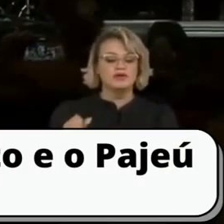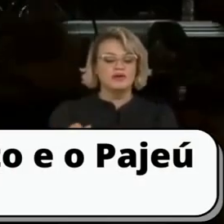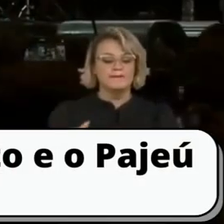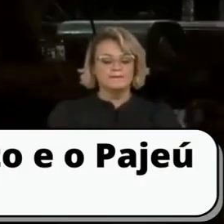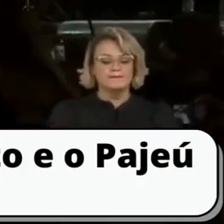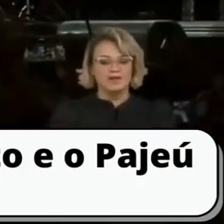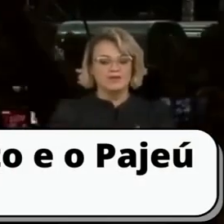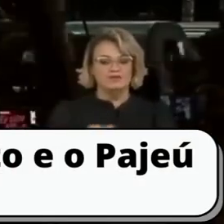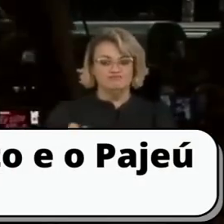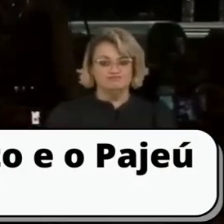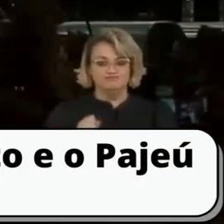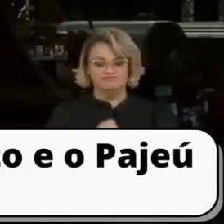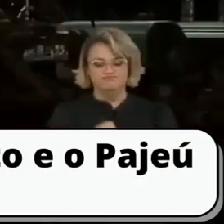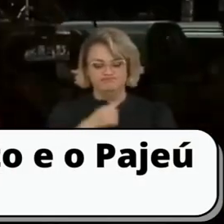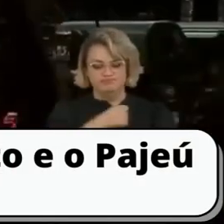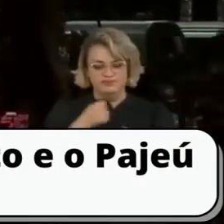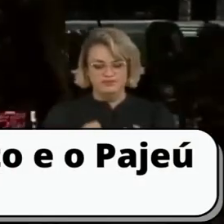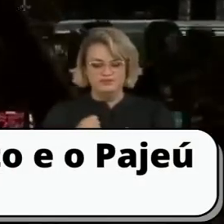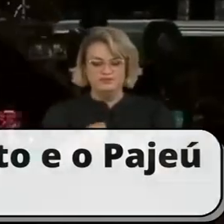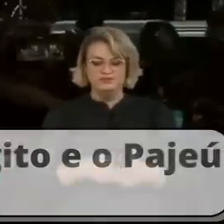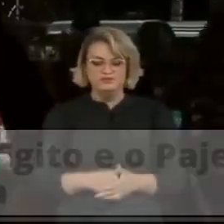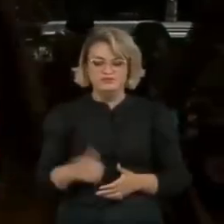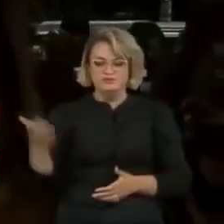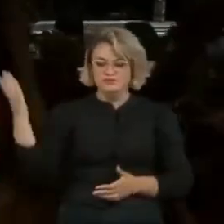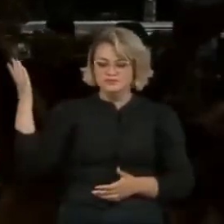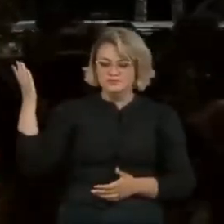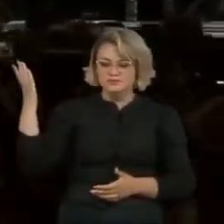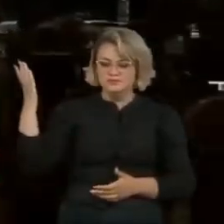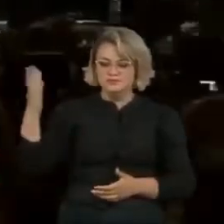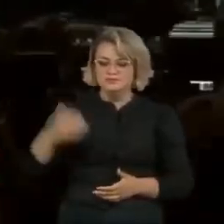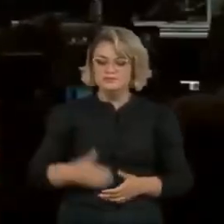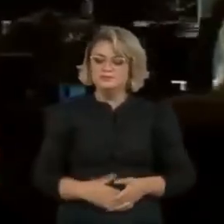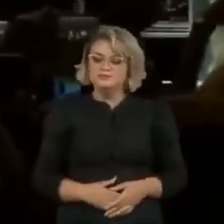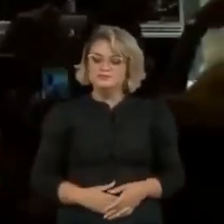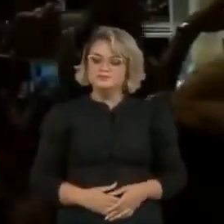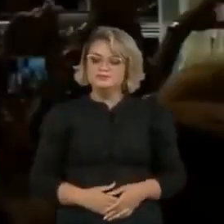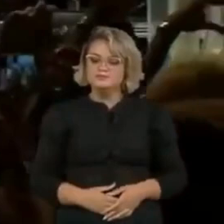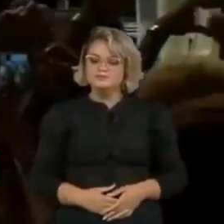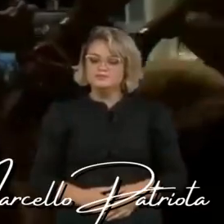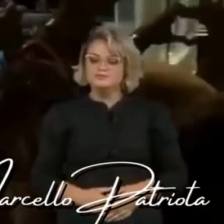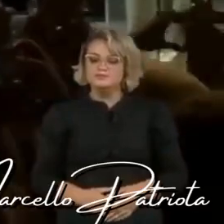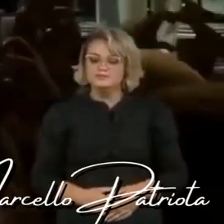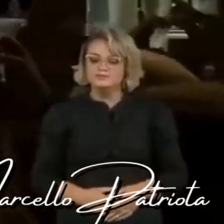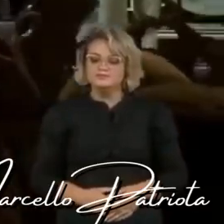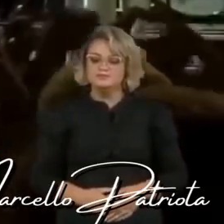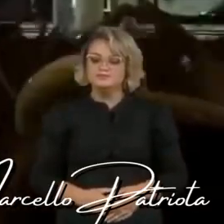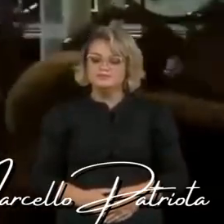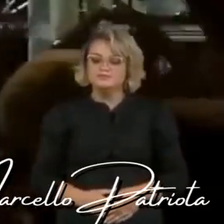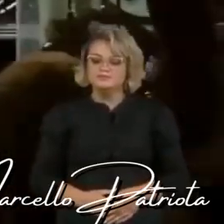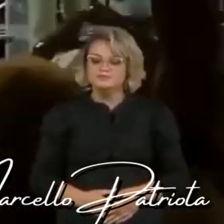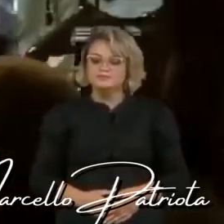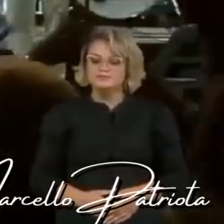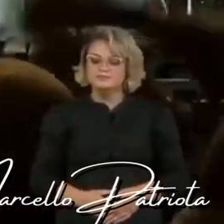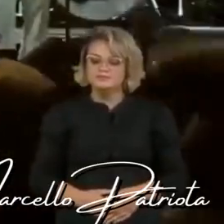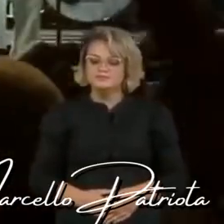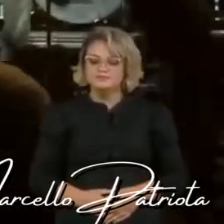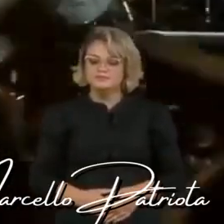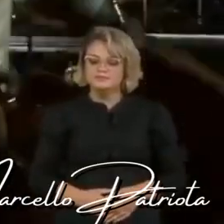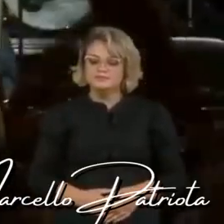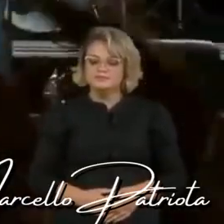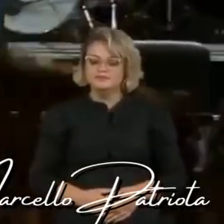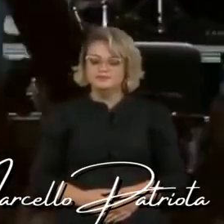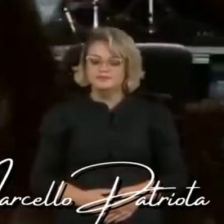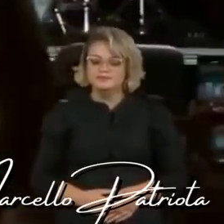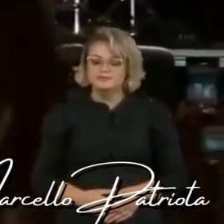E agora a gente vê o presidente Lula entrando no palco, é anunciado ao lado da primeira-dama, Janja.